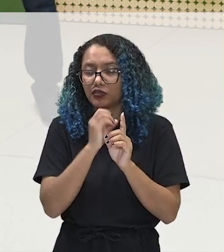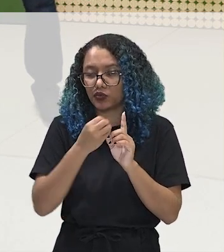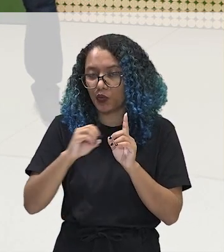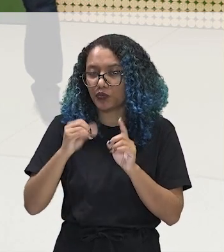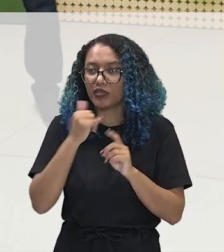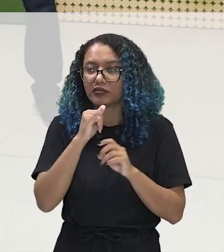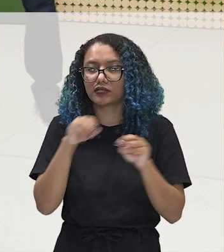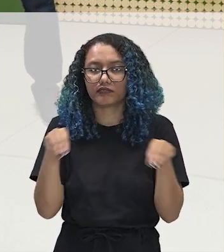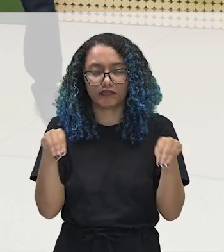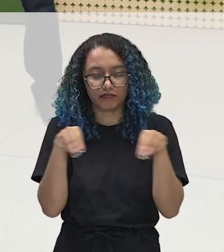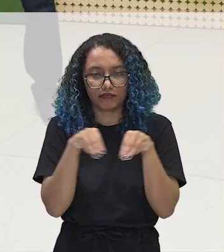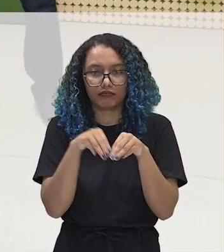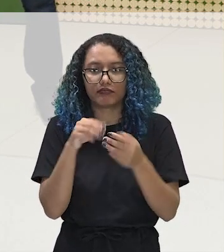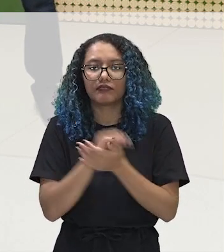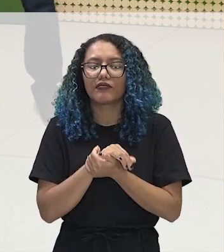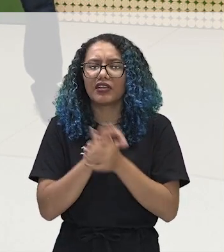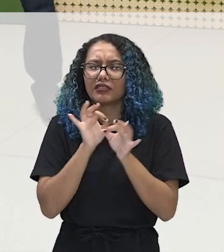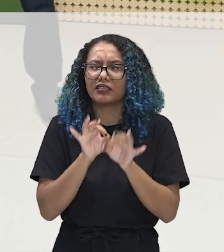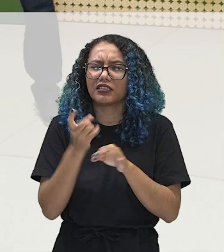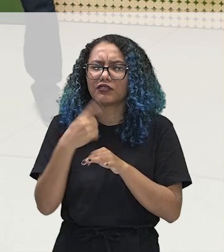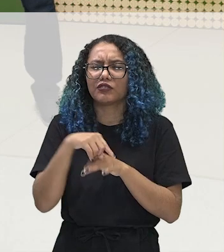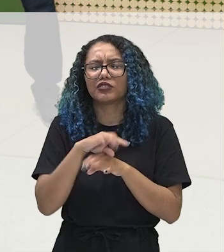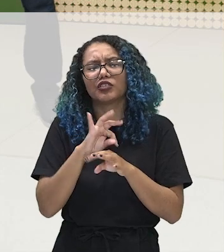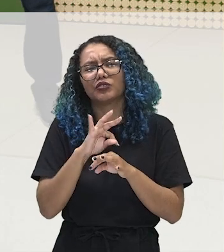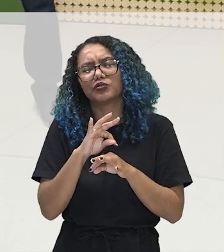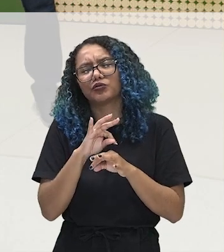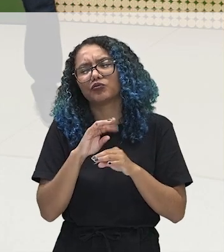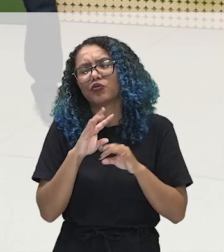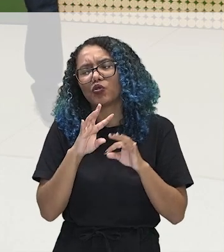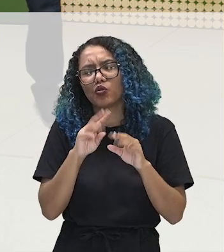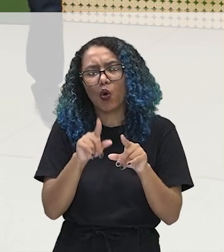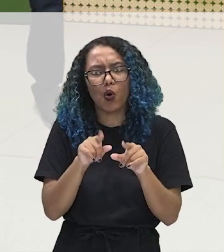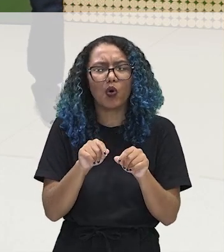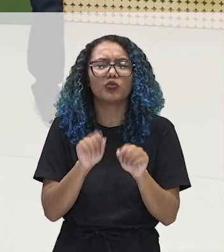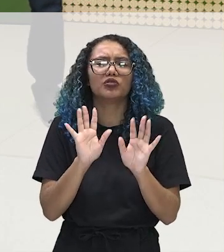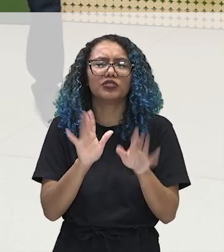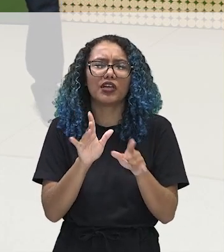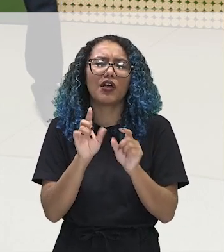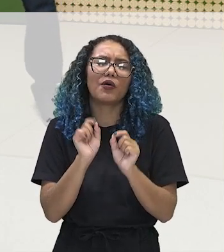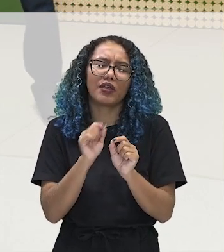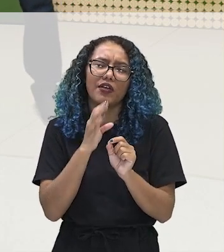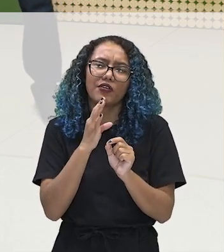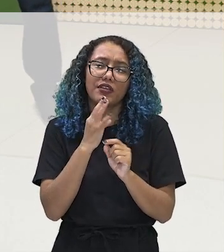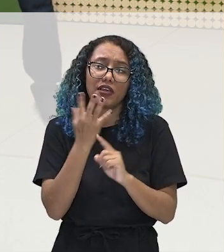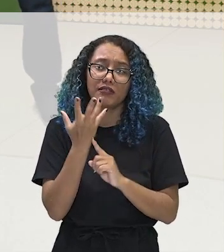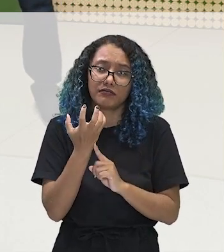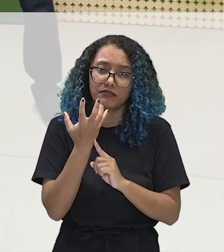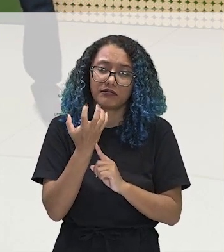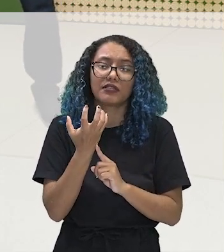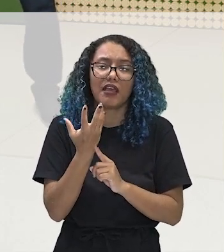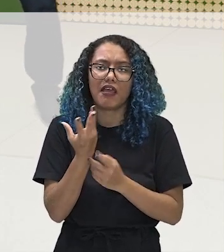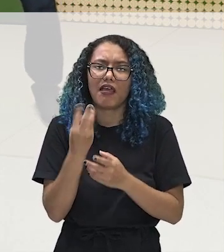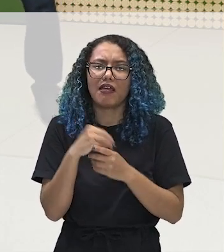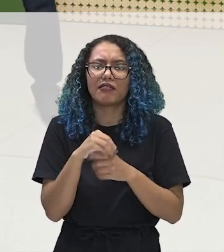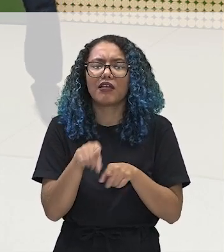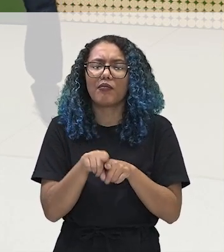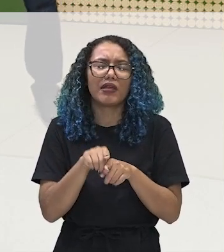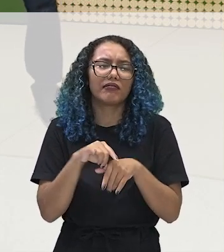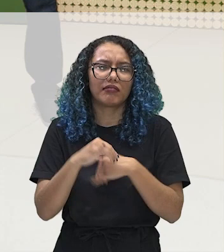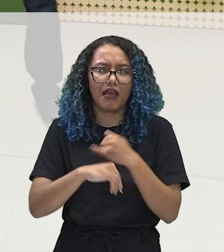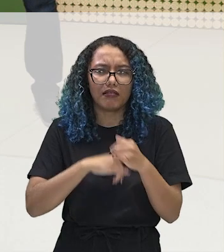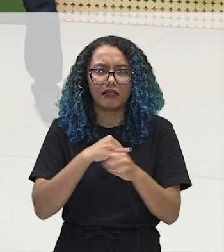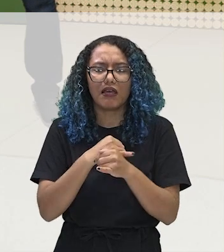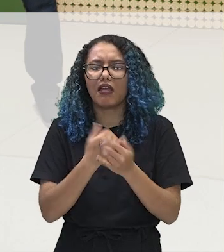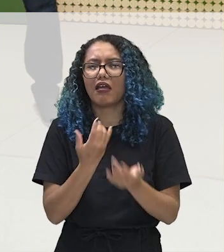certeza, alguns de vocês, ou todos vocês, já devem ter ouvido falar em Wi-Fi, na rede de sinal, na internet, pessoal. Quando